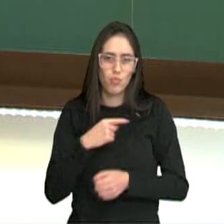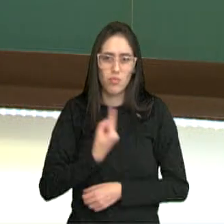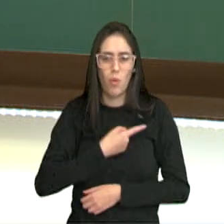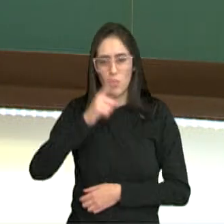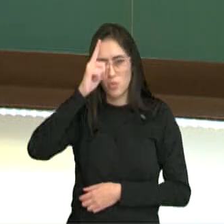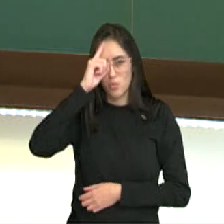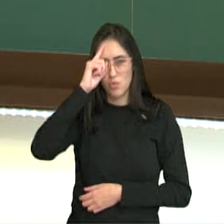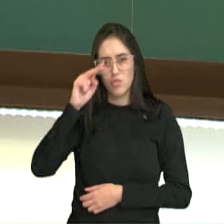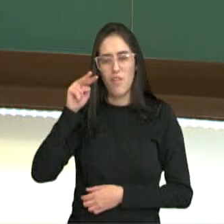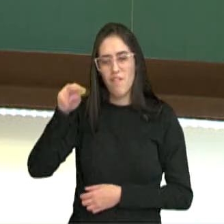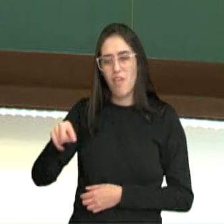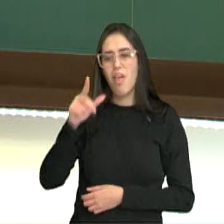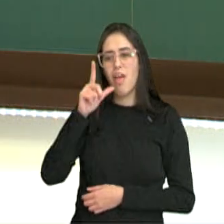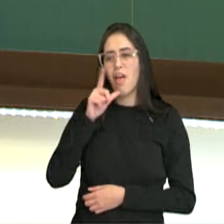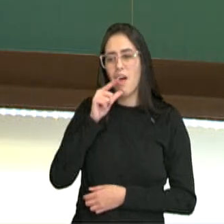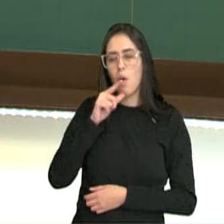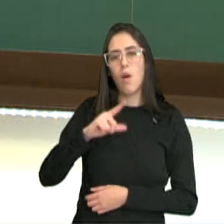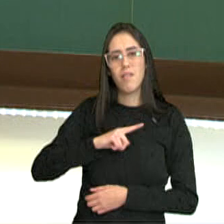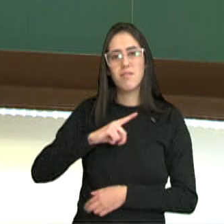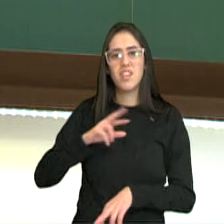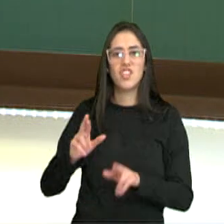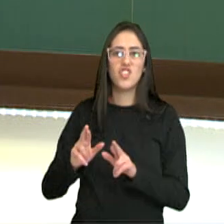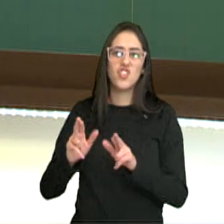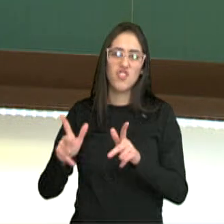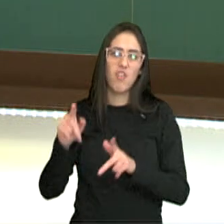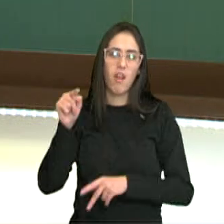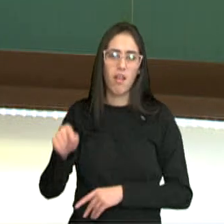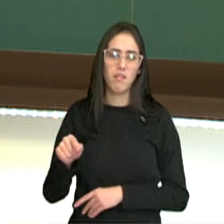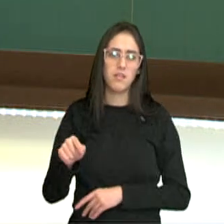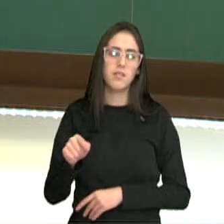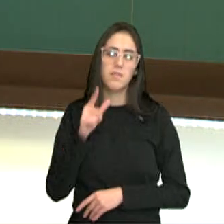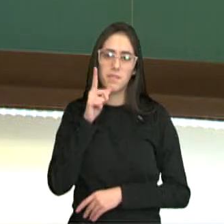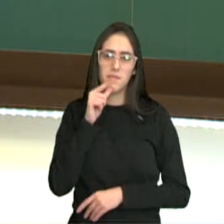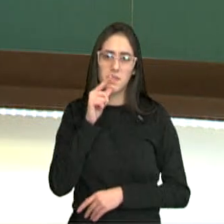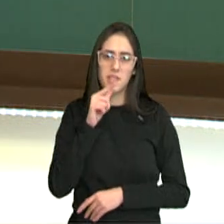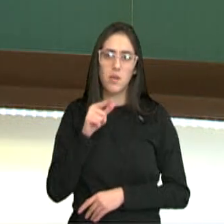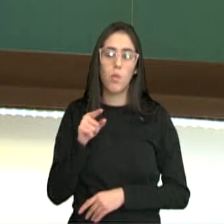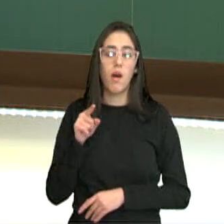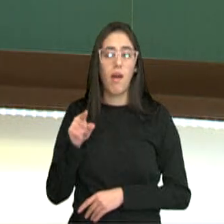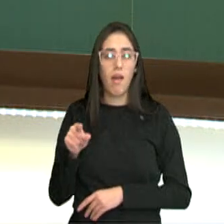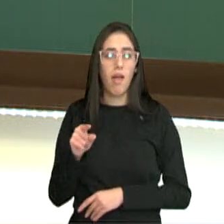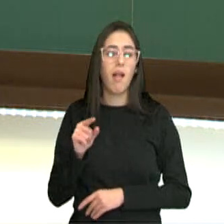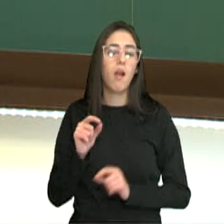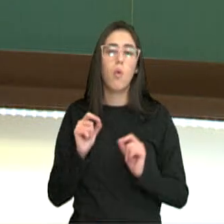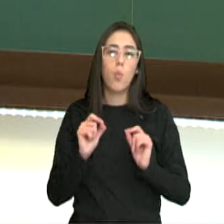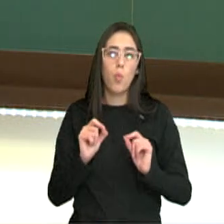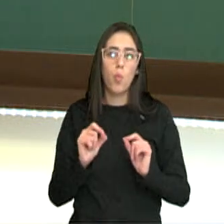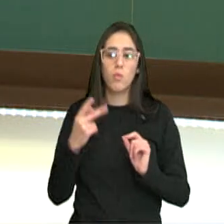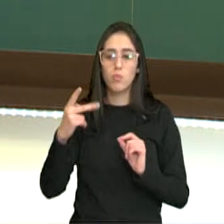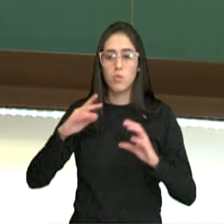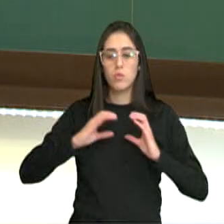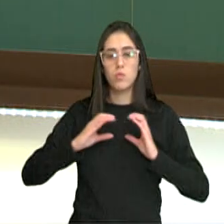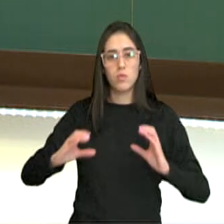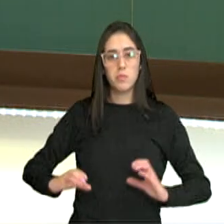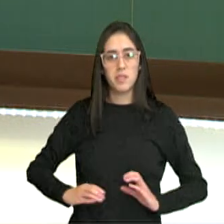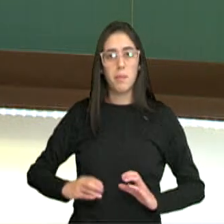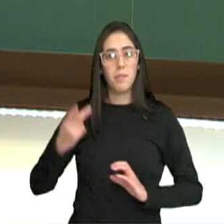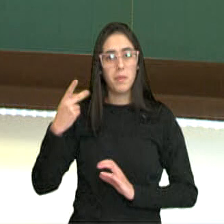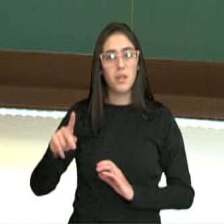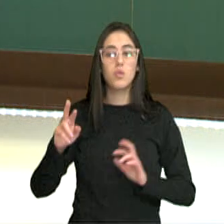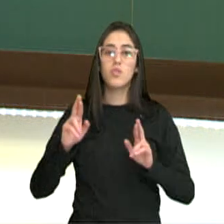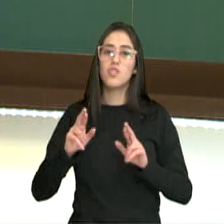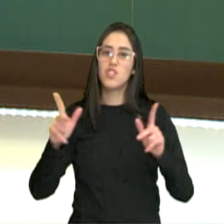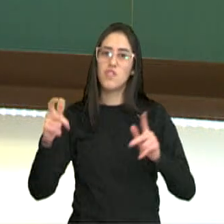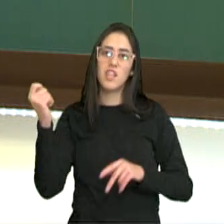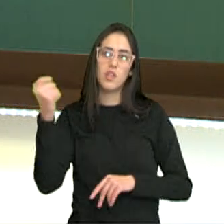dias, e a gente sabe de uma diferença de densidade, e a água tem uma tendência especial, né, se comporta de um jeito um pouco diferente